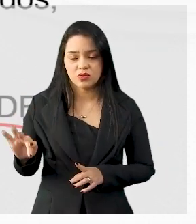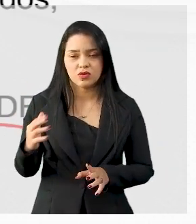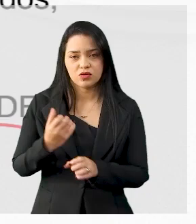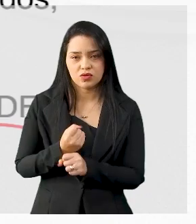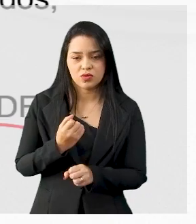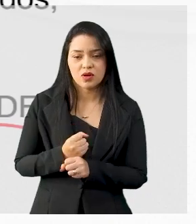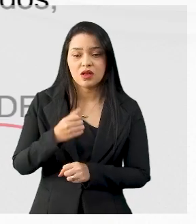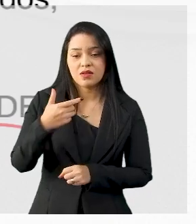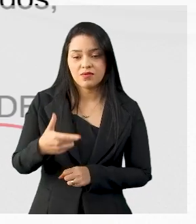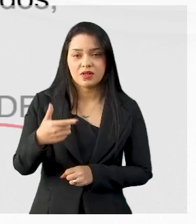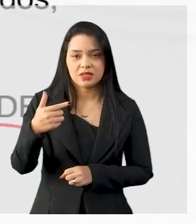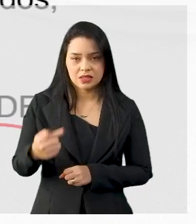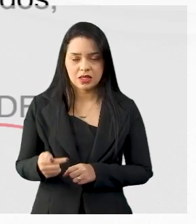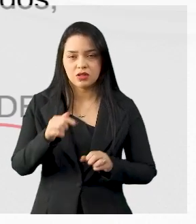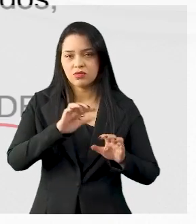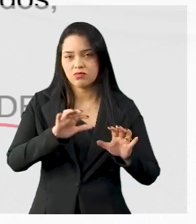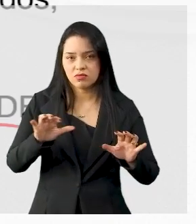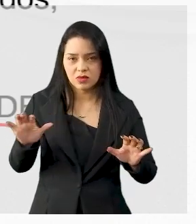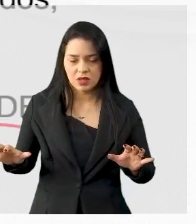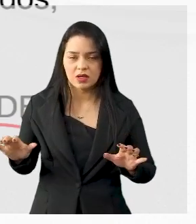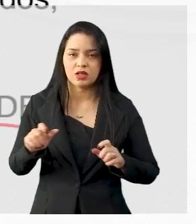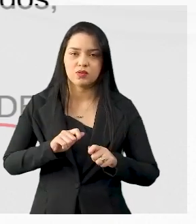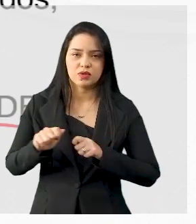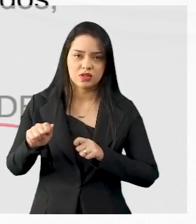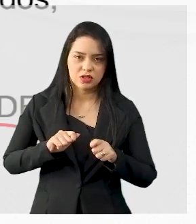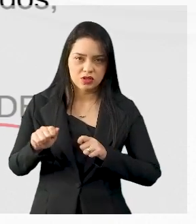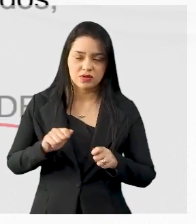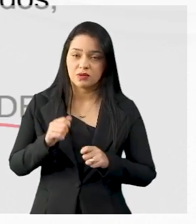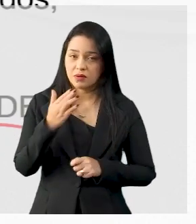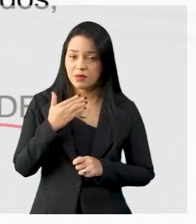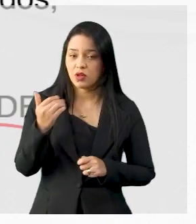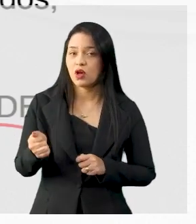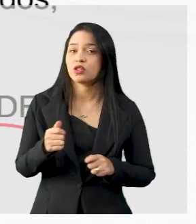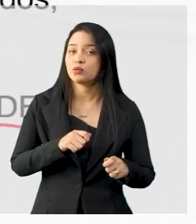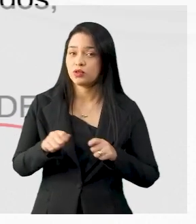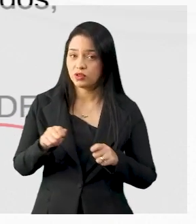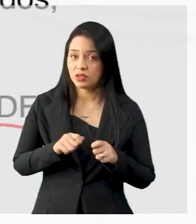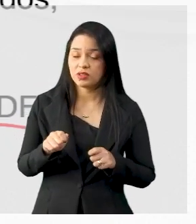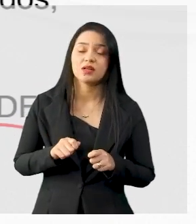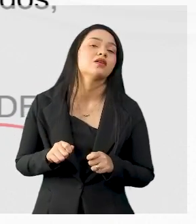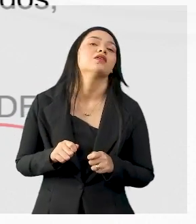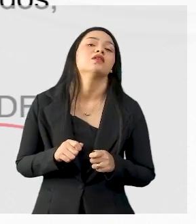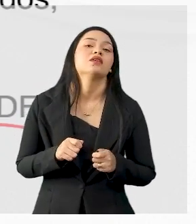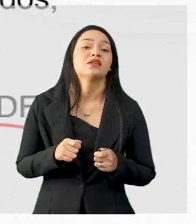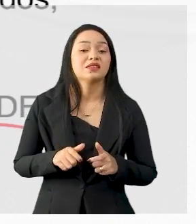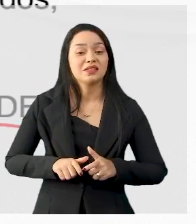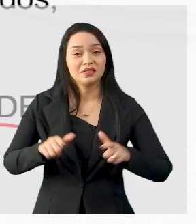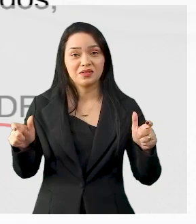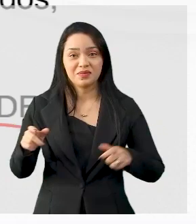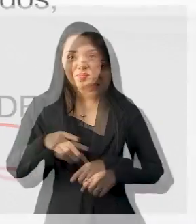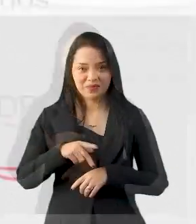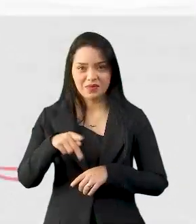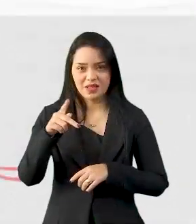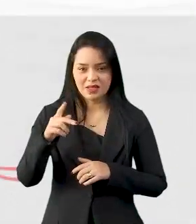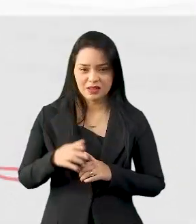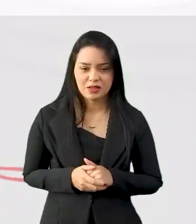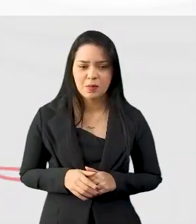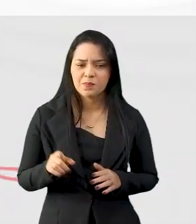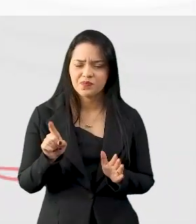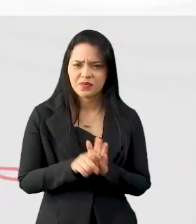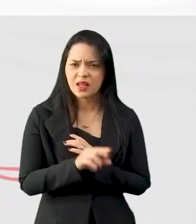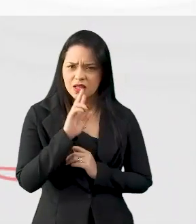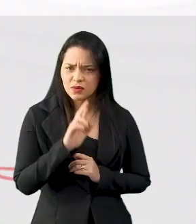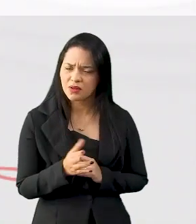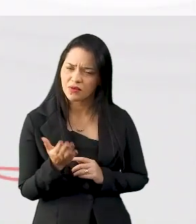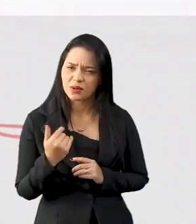somando 27 unidades administrativas para melhor administrar esse belo e rico país. Vamos responder a questão? Vamos